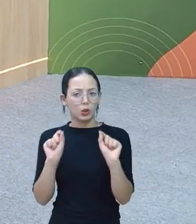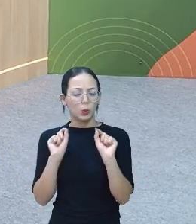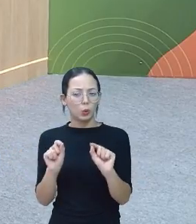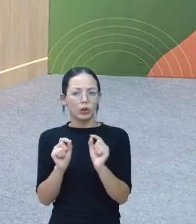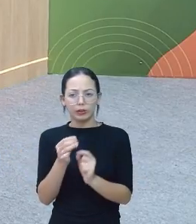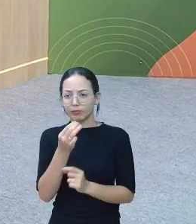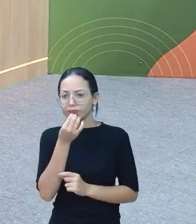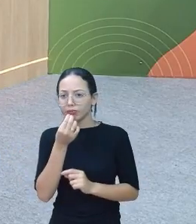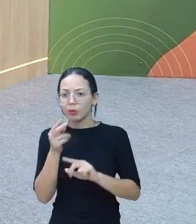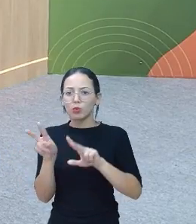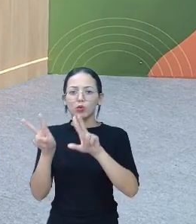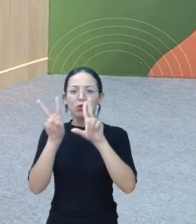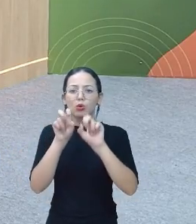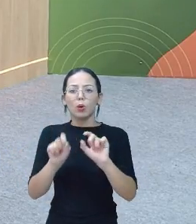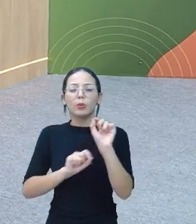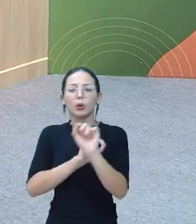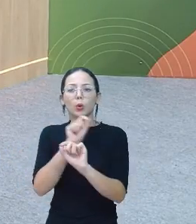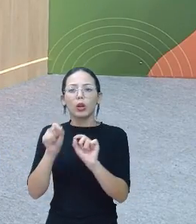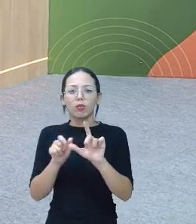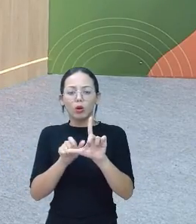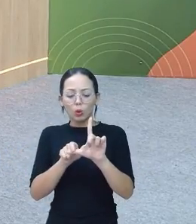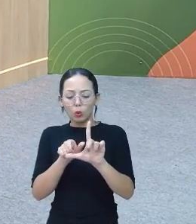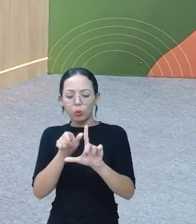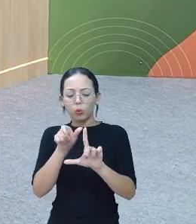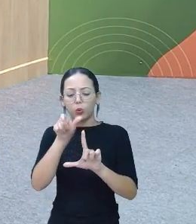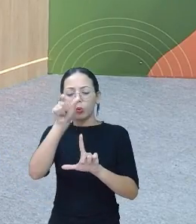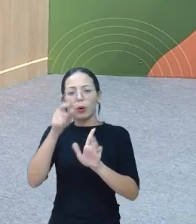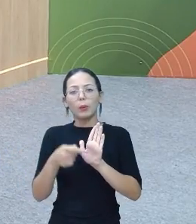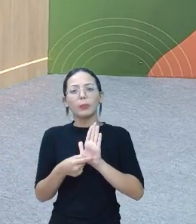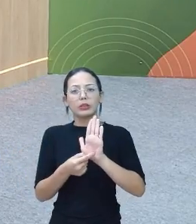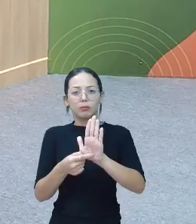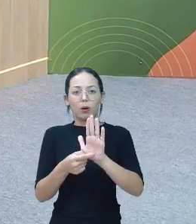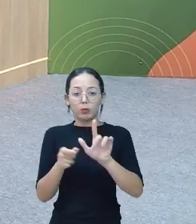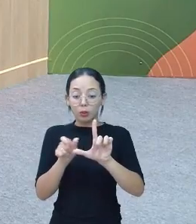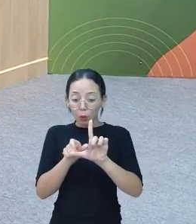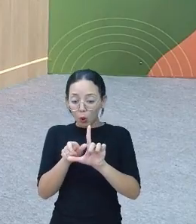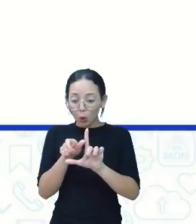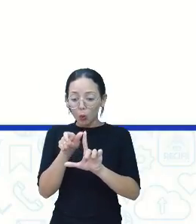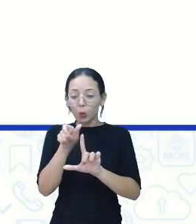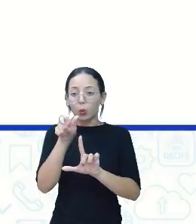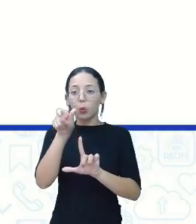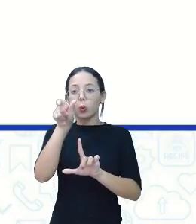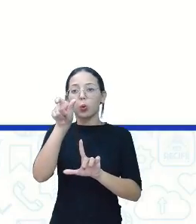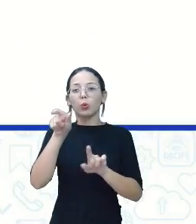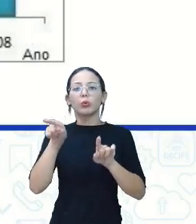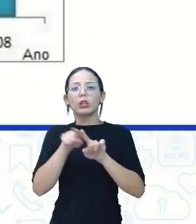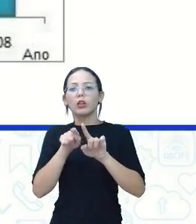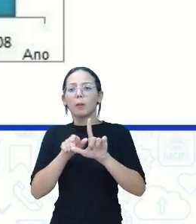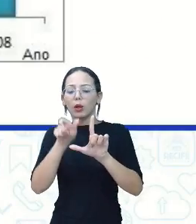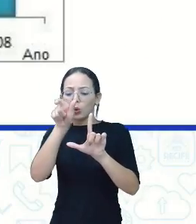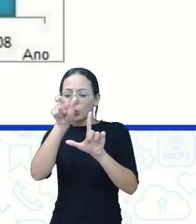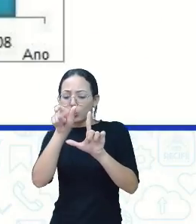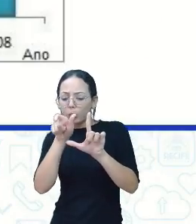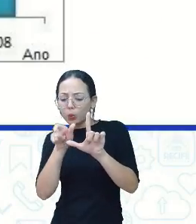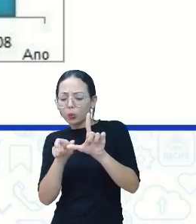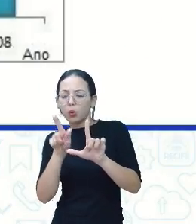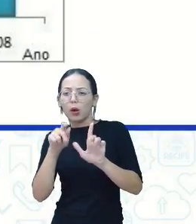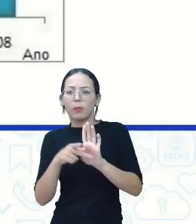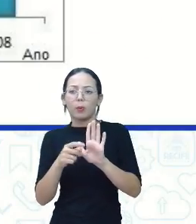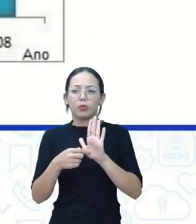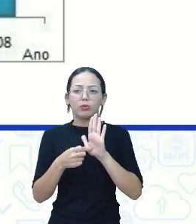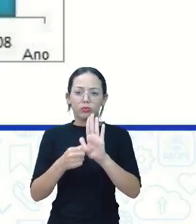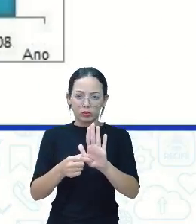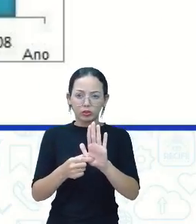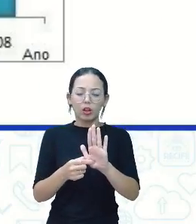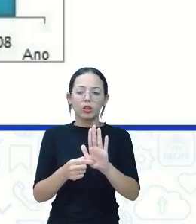é com relação aos destaques. Eu diria que o que está maior e o que está menor seriam destaques. Nesse